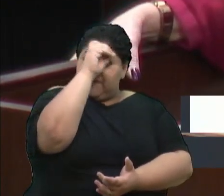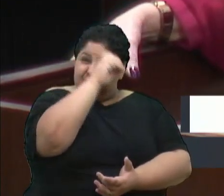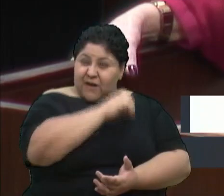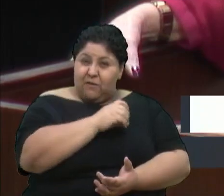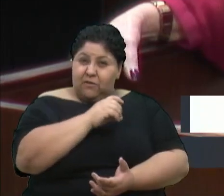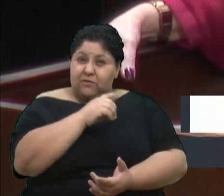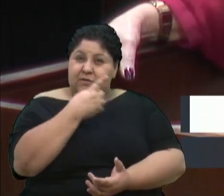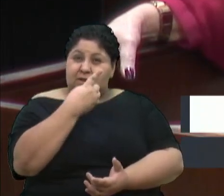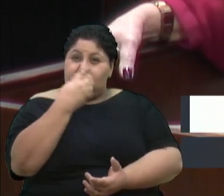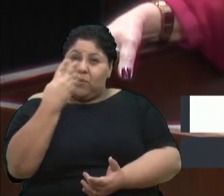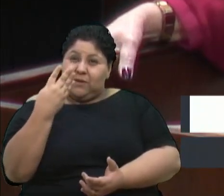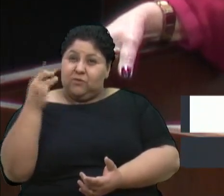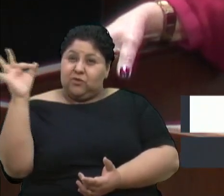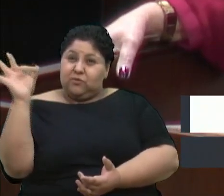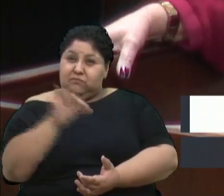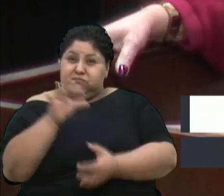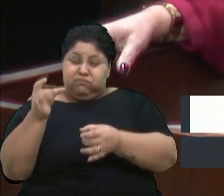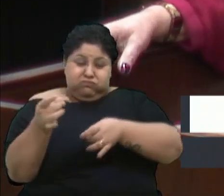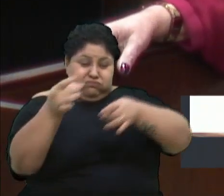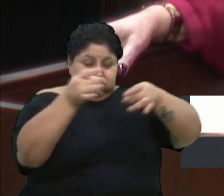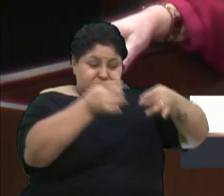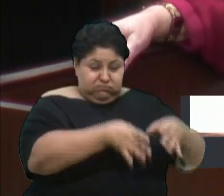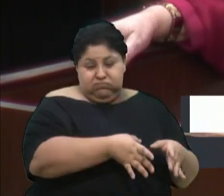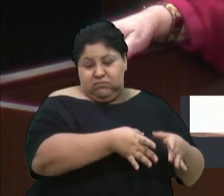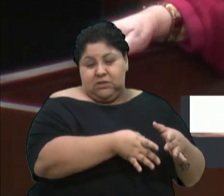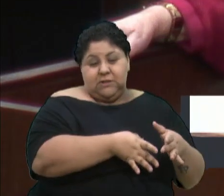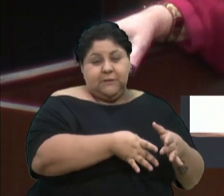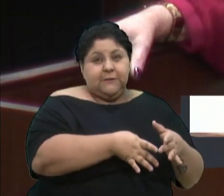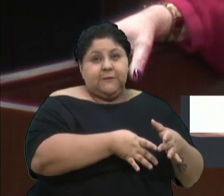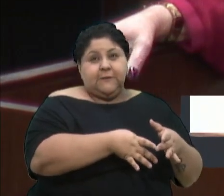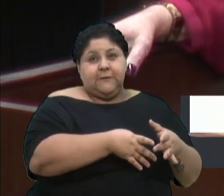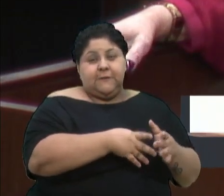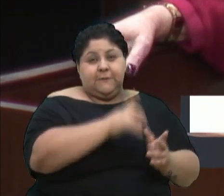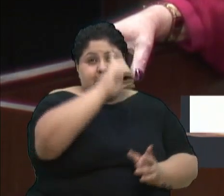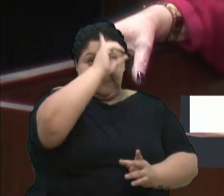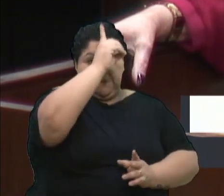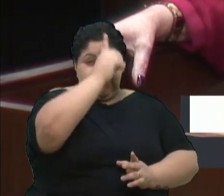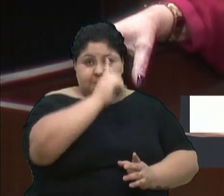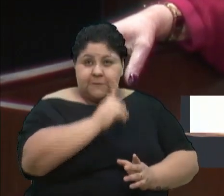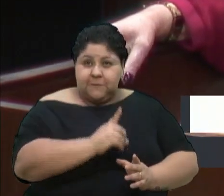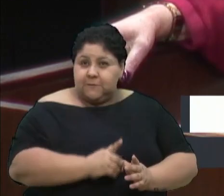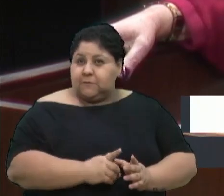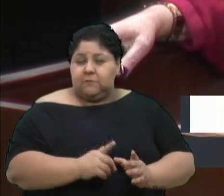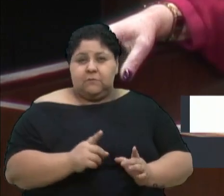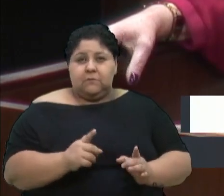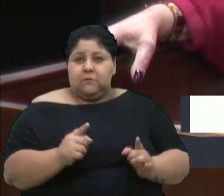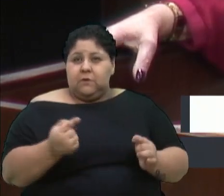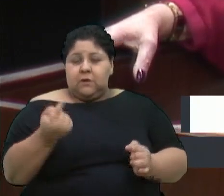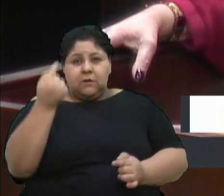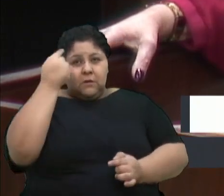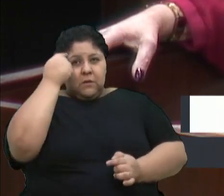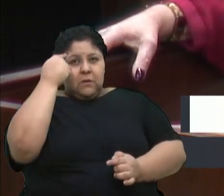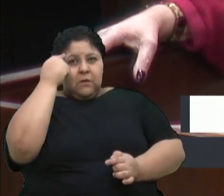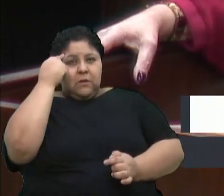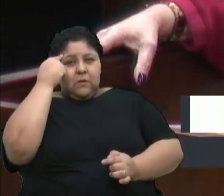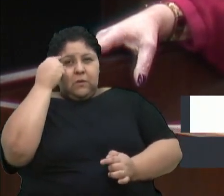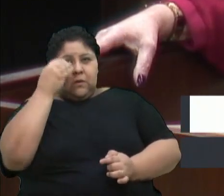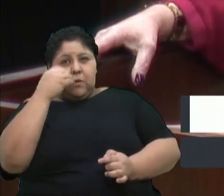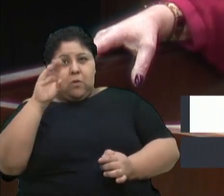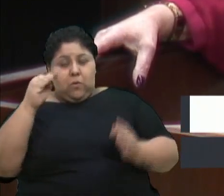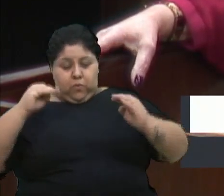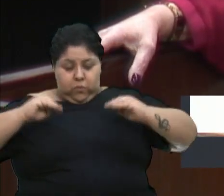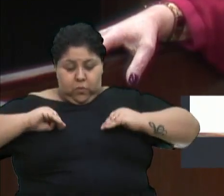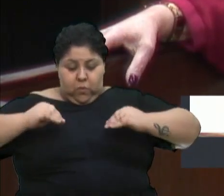14% abandona por alguma questão de deficiência intelectual ou mental, ou mesmo física,